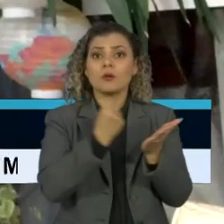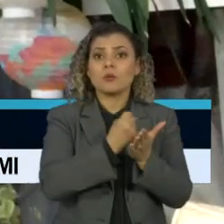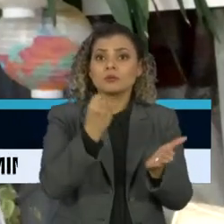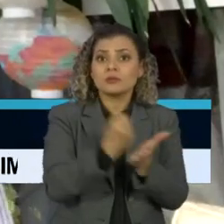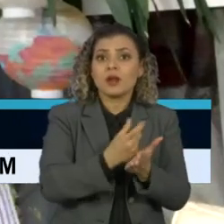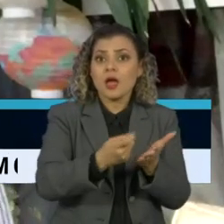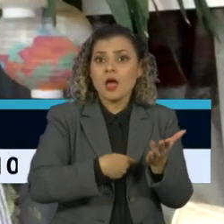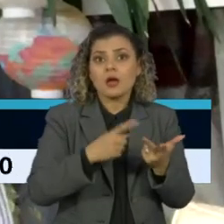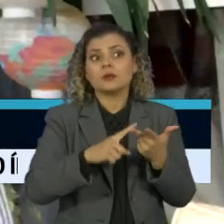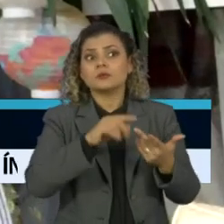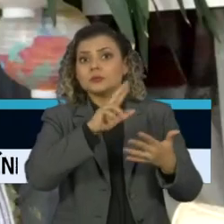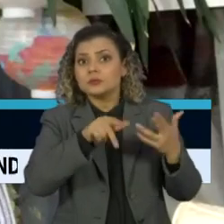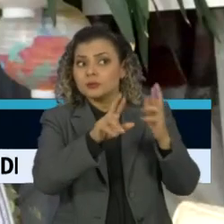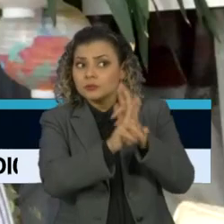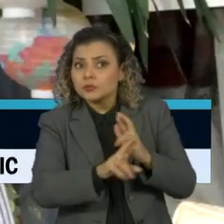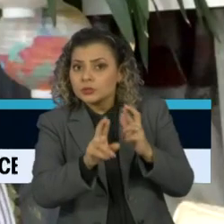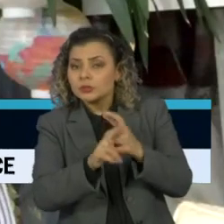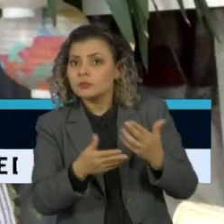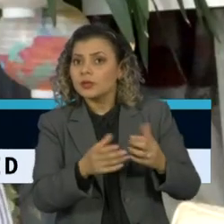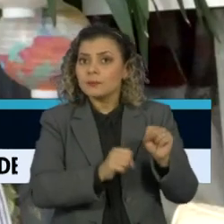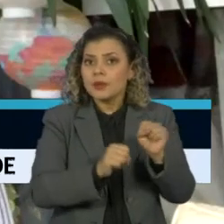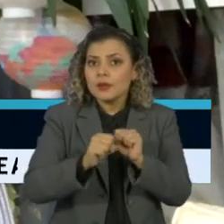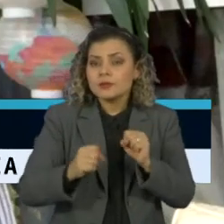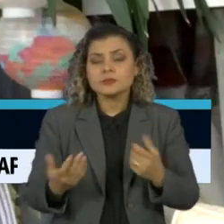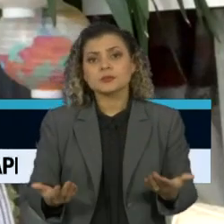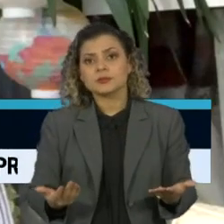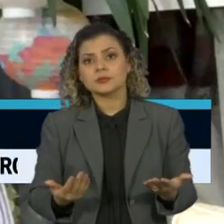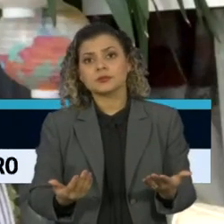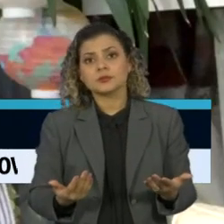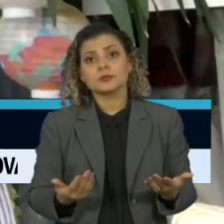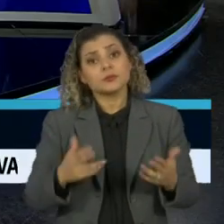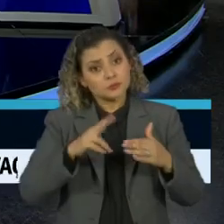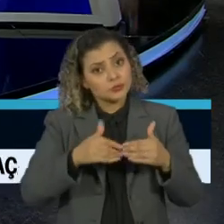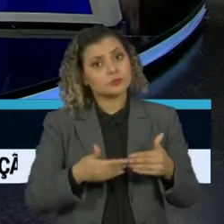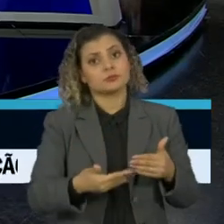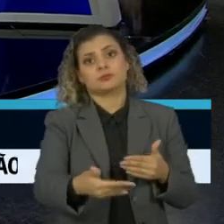contratuais, monitoramento do desempenho dessas empresas, e por aí vai, né?